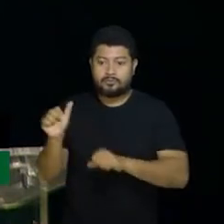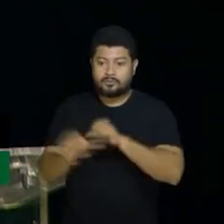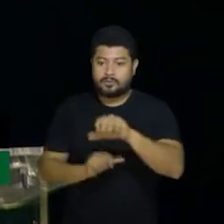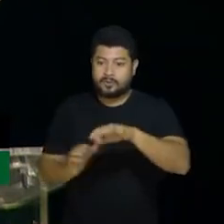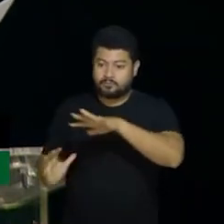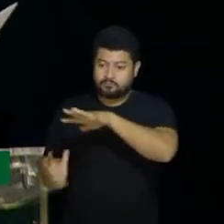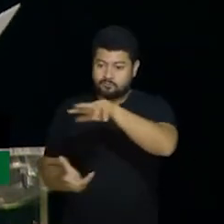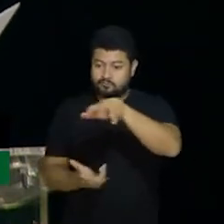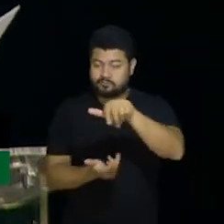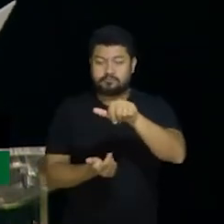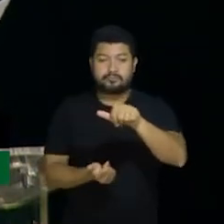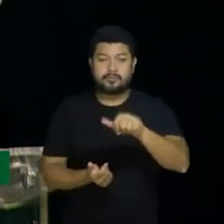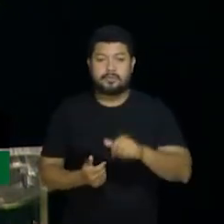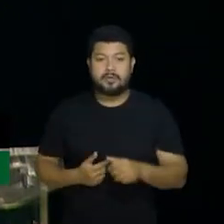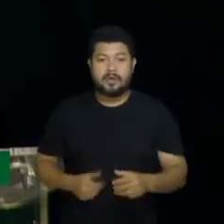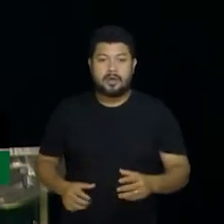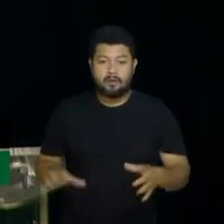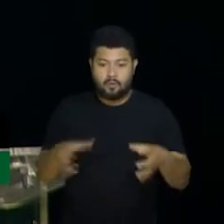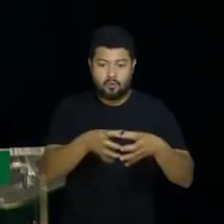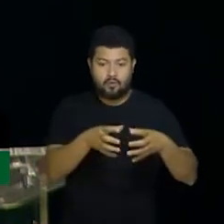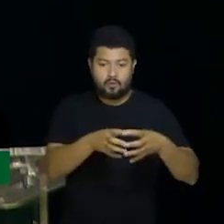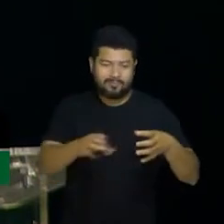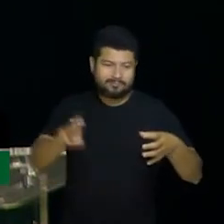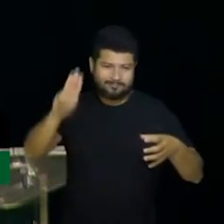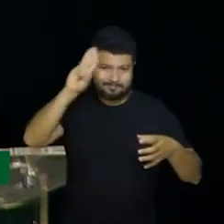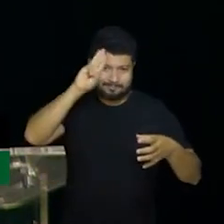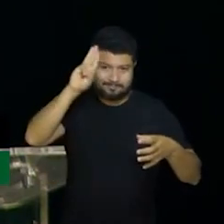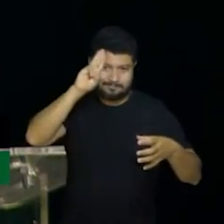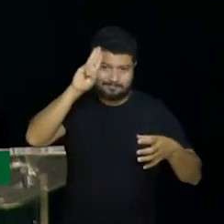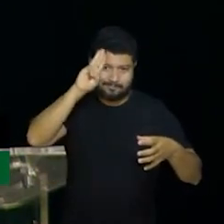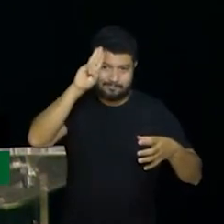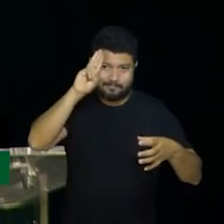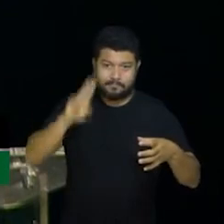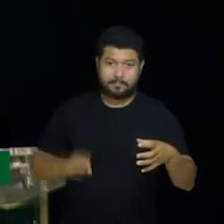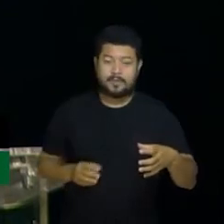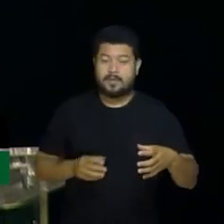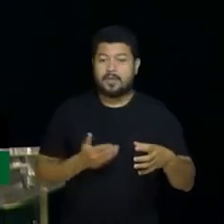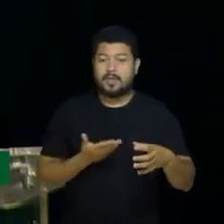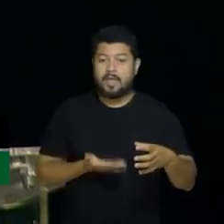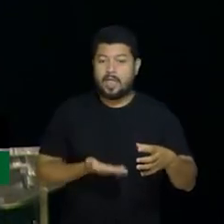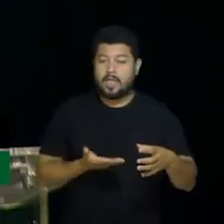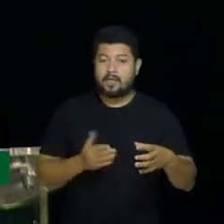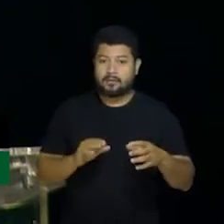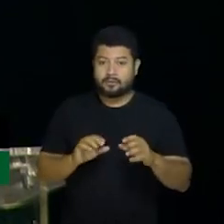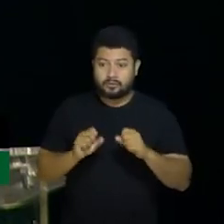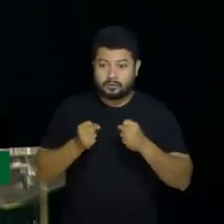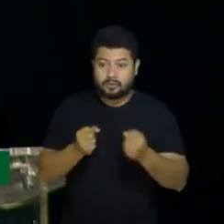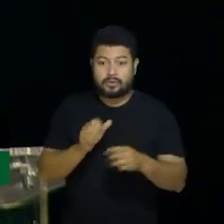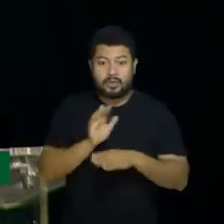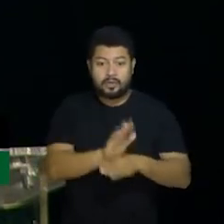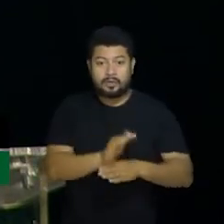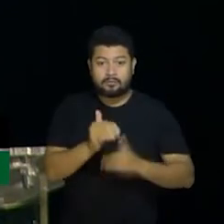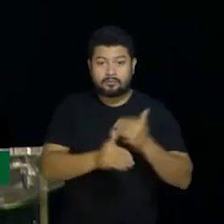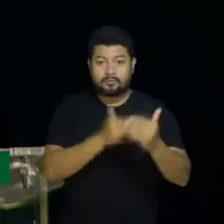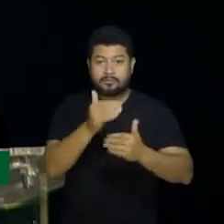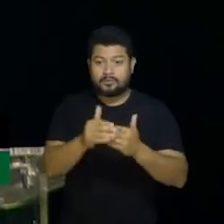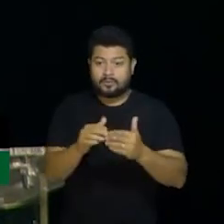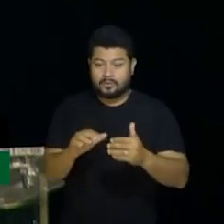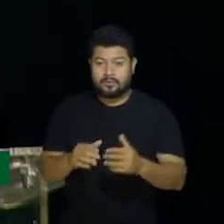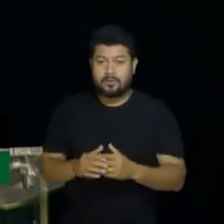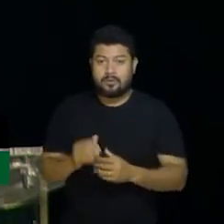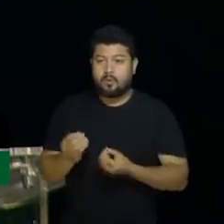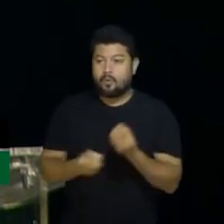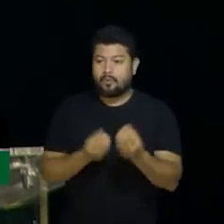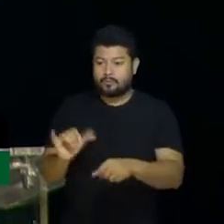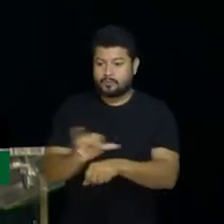King é uma instituição dedicada ao desenvolvimento de seus membros juvenis através de um método escoteiro.